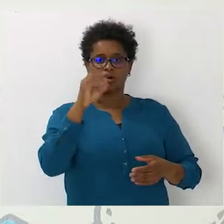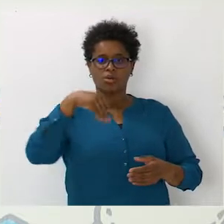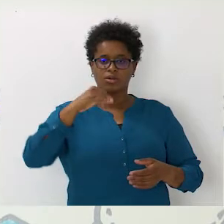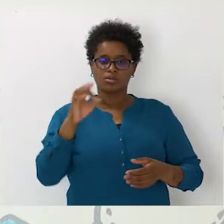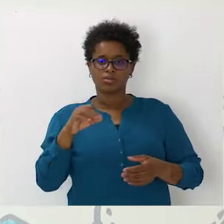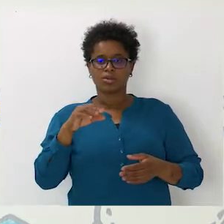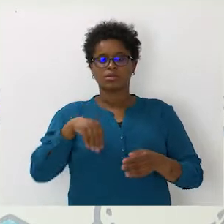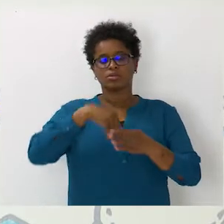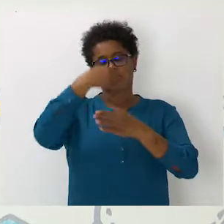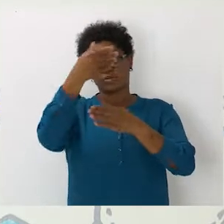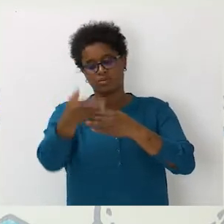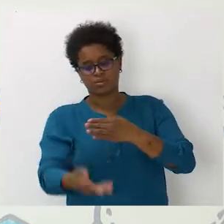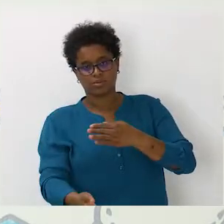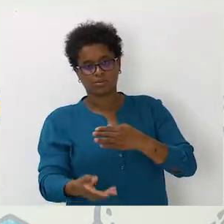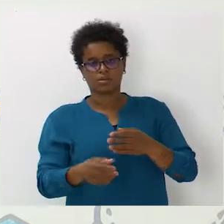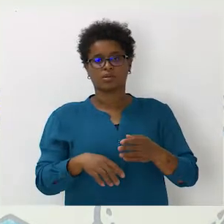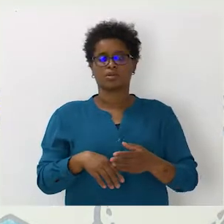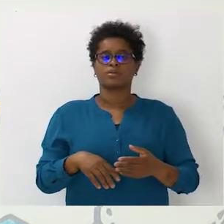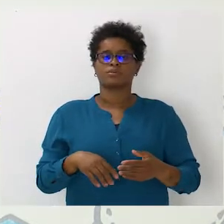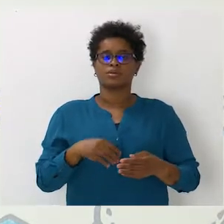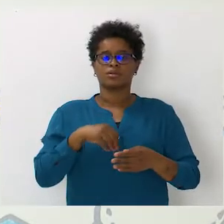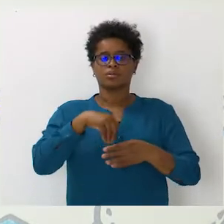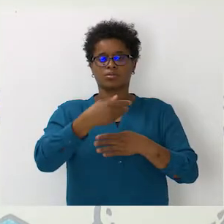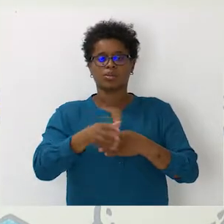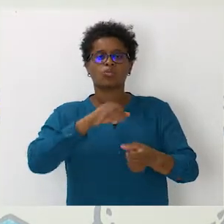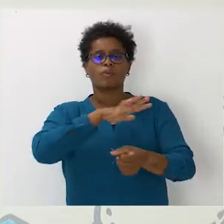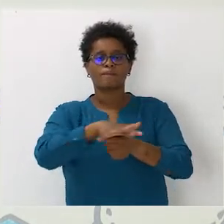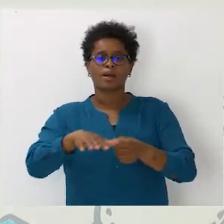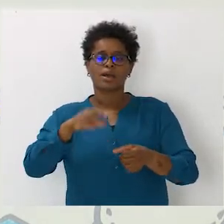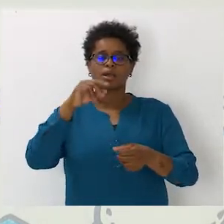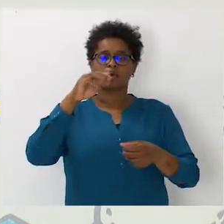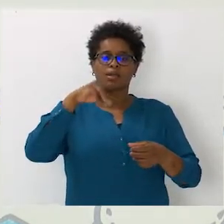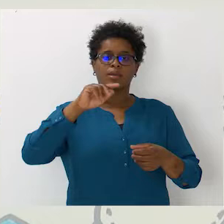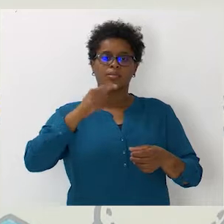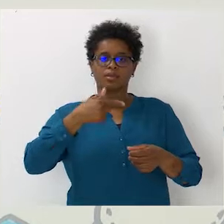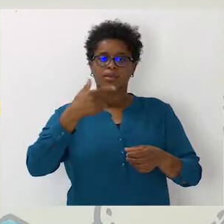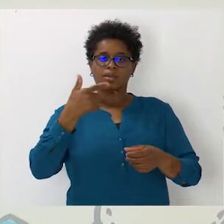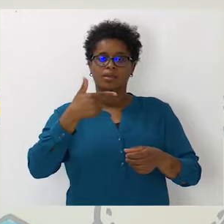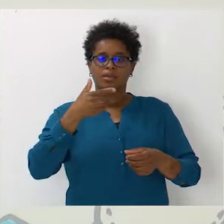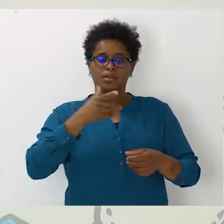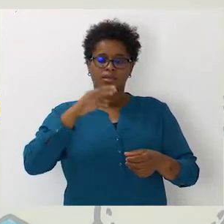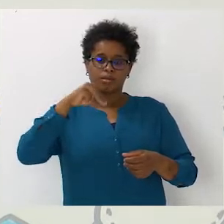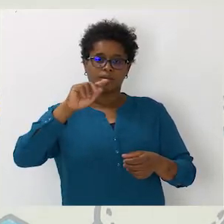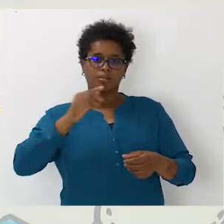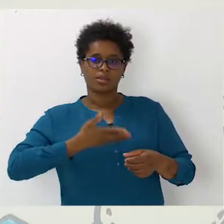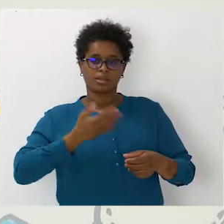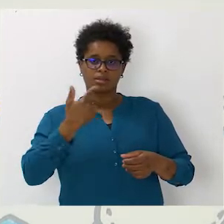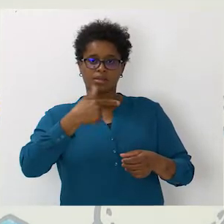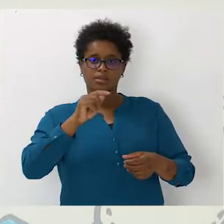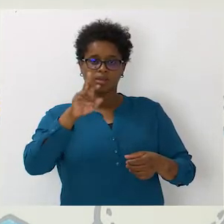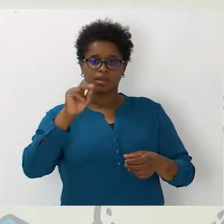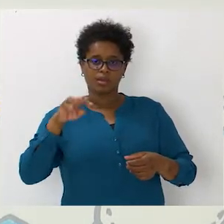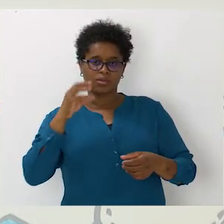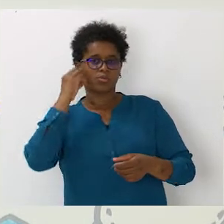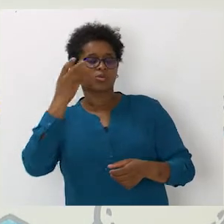e desagoa ou desemboca no mar Mediterrâneo, como se vê.